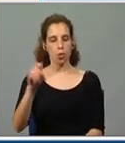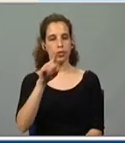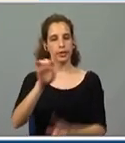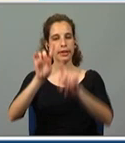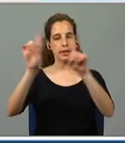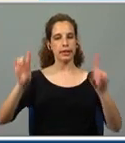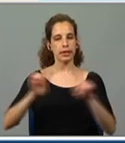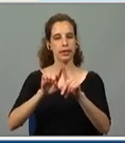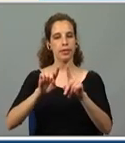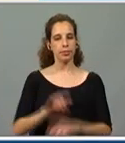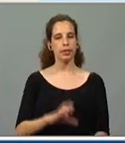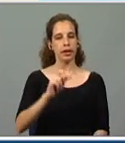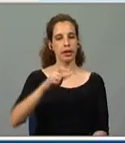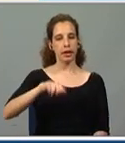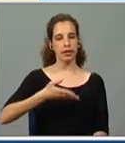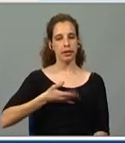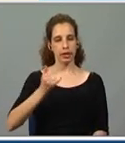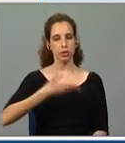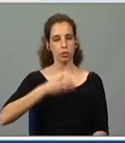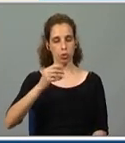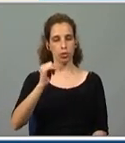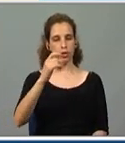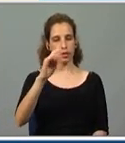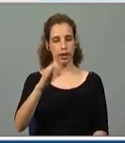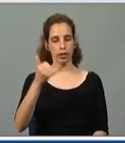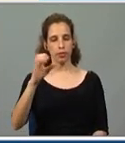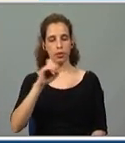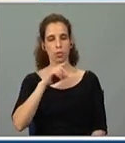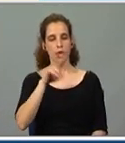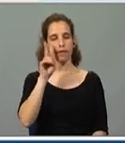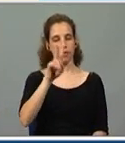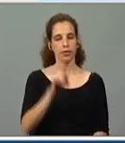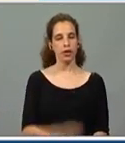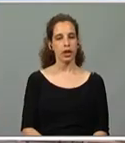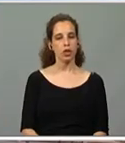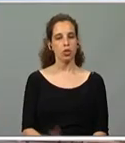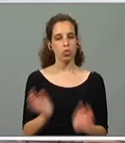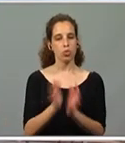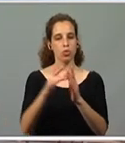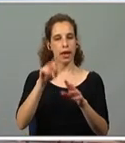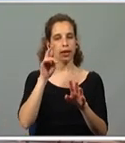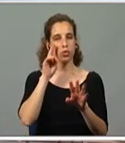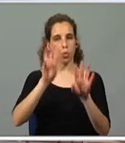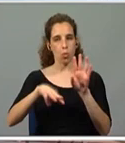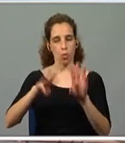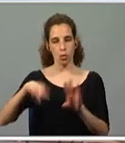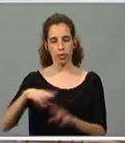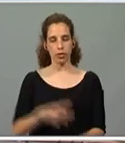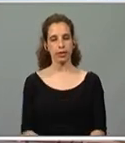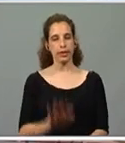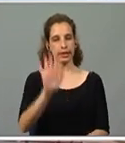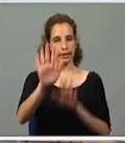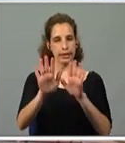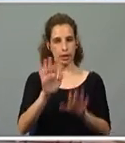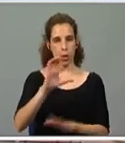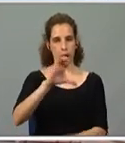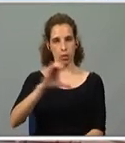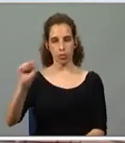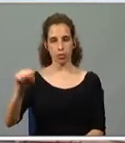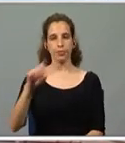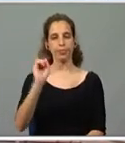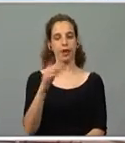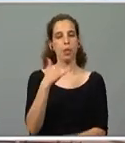Cândido Portinari do século XX, que podem encontrar no site do Museu Calouste de Gulbenkian. Portanto, este processo